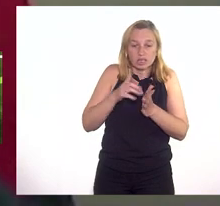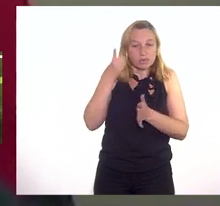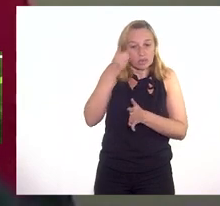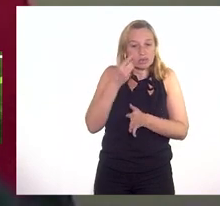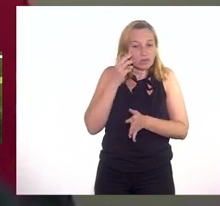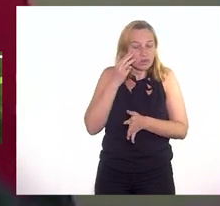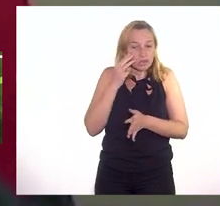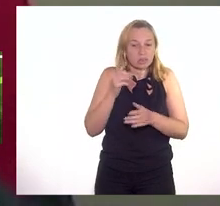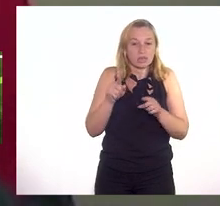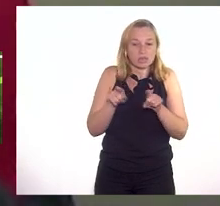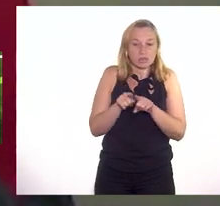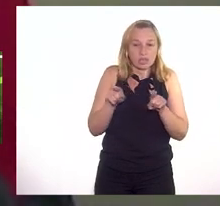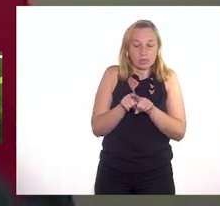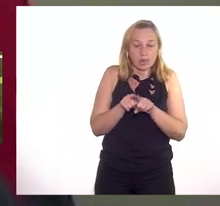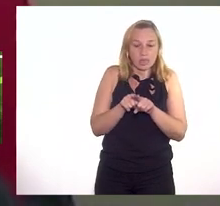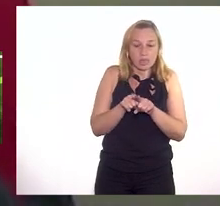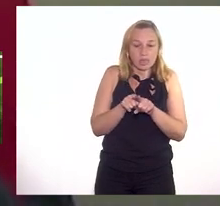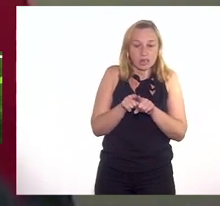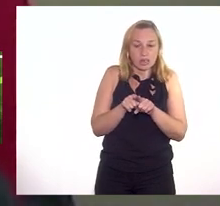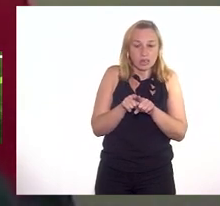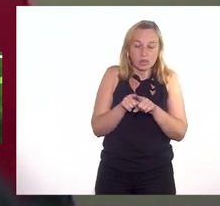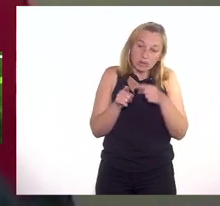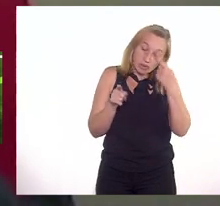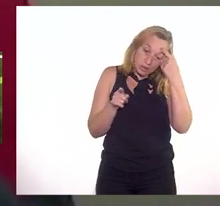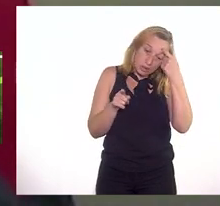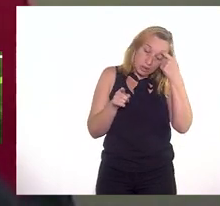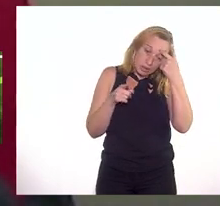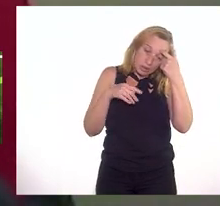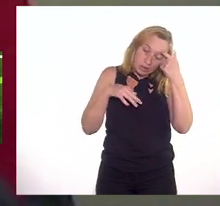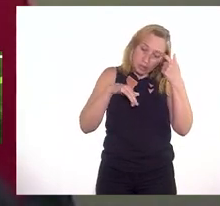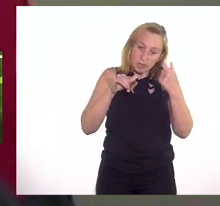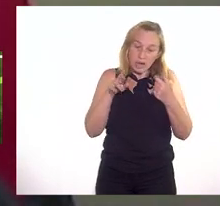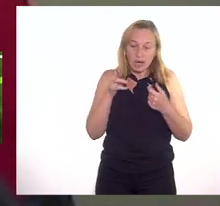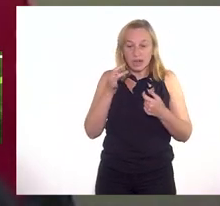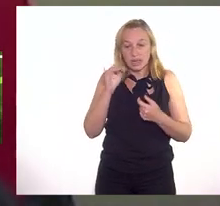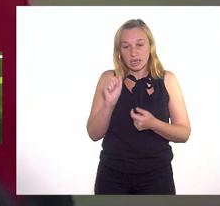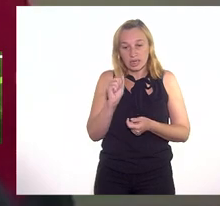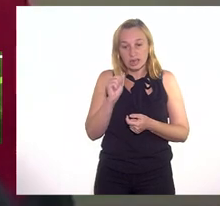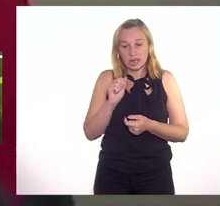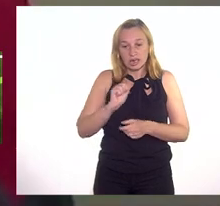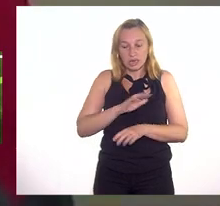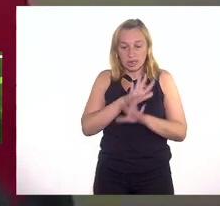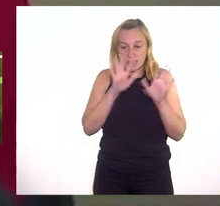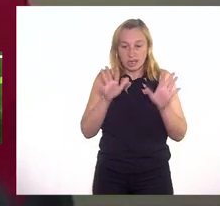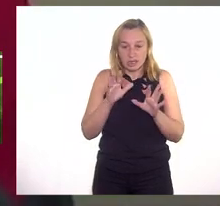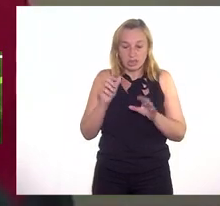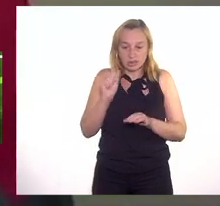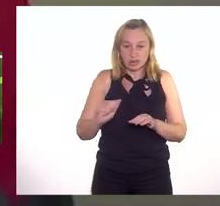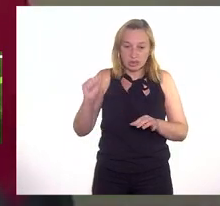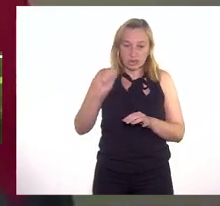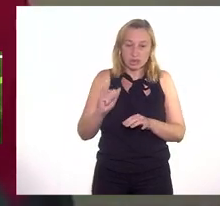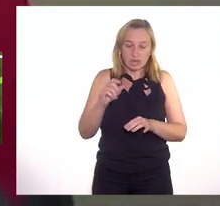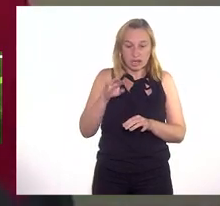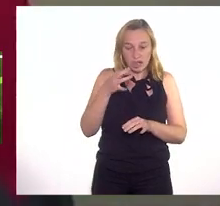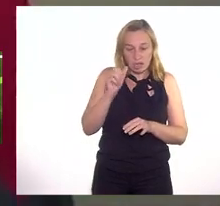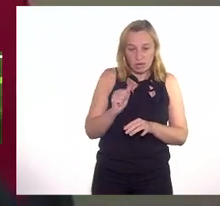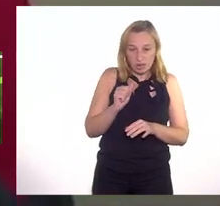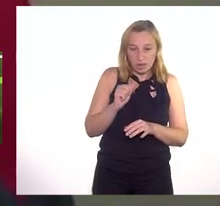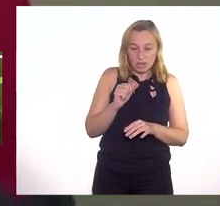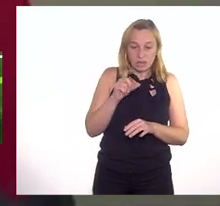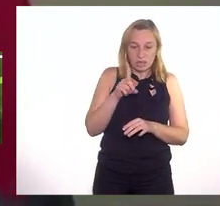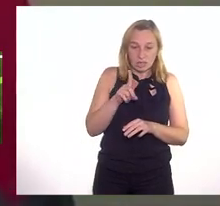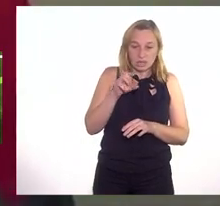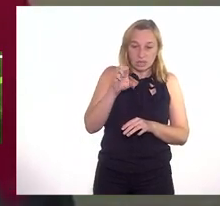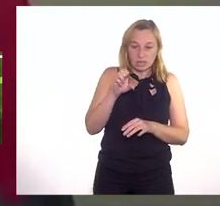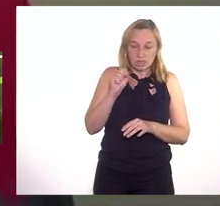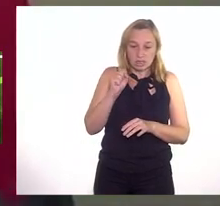da deputada Rosane Félix, ouvir a Maria Clara Migovski, da Associação Carioca de Distrofia Muscular.